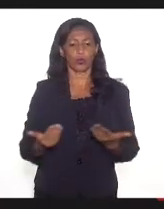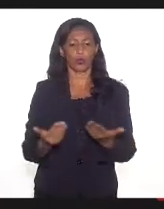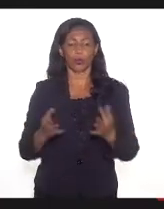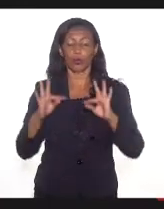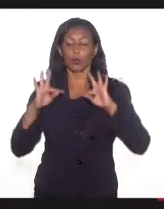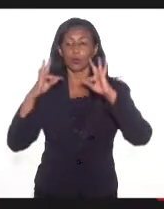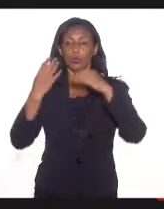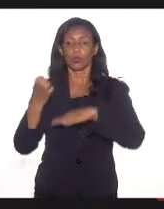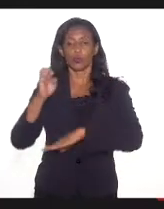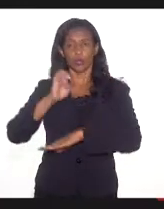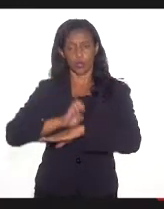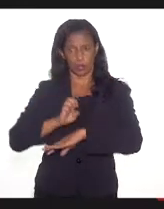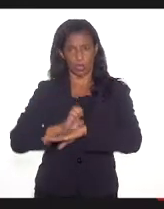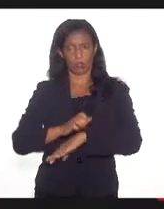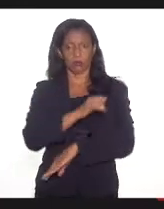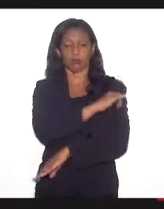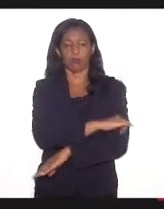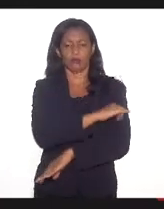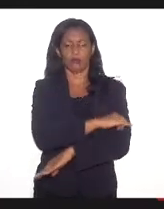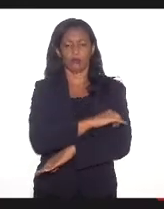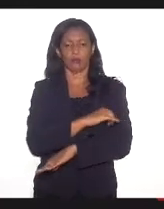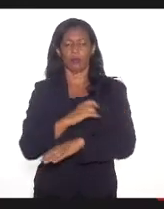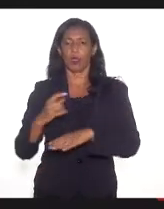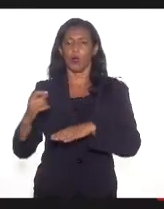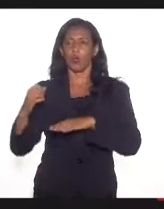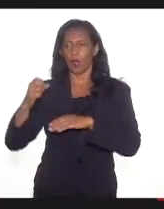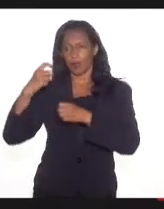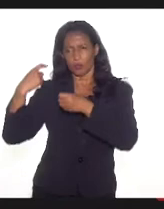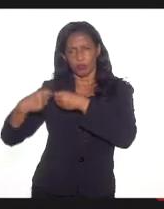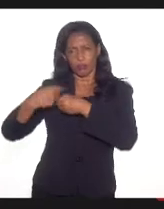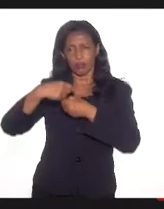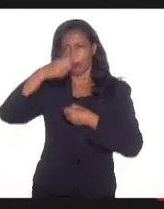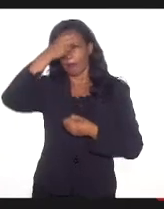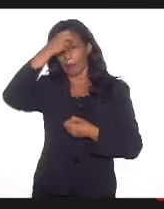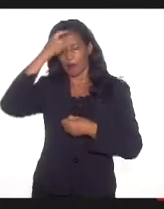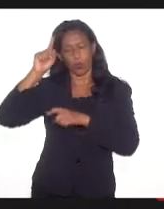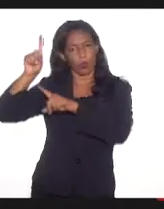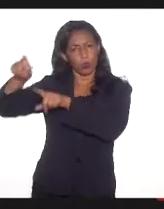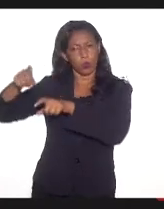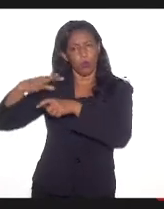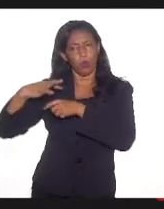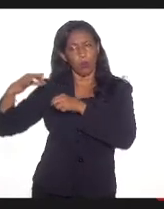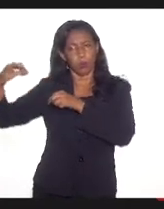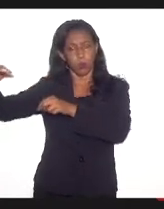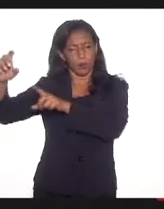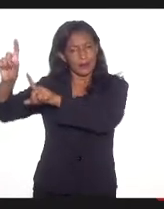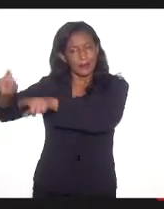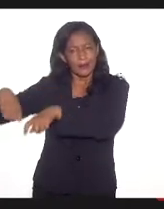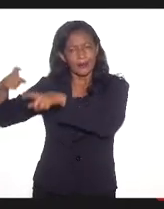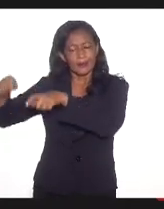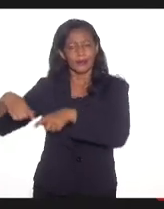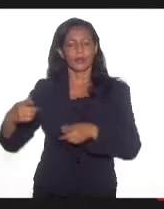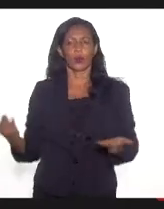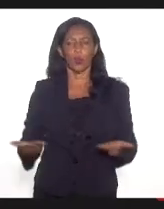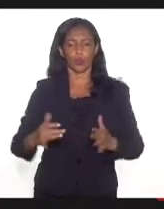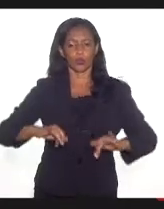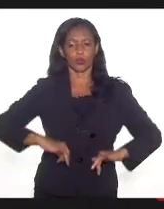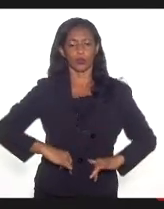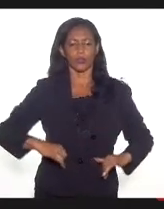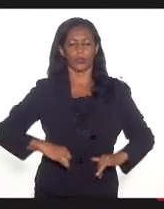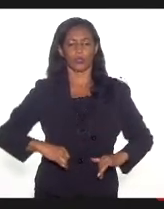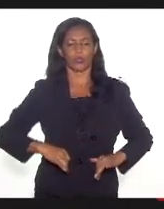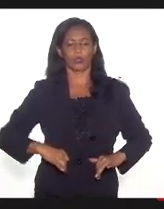todo o estado do Rio de Janeiro, os municípios do interior, aqueles municípios mais agrícolas também, hoje sofrem